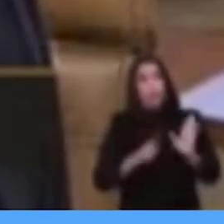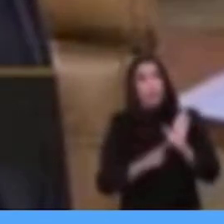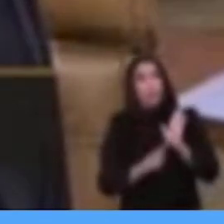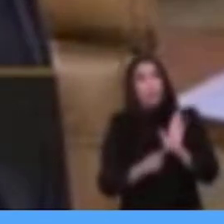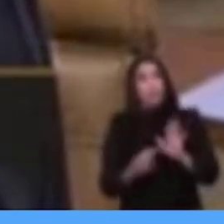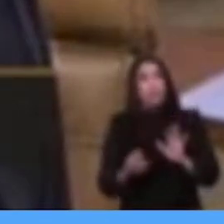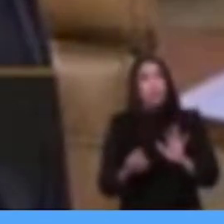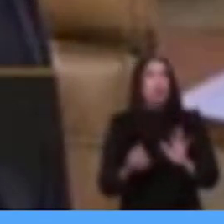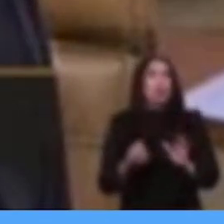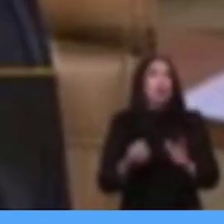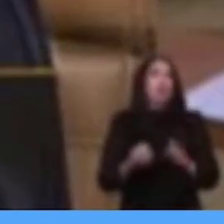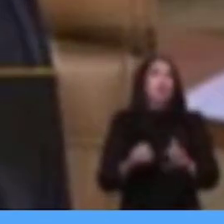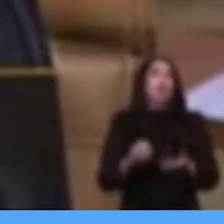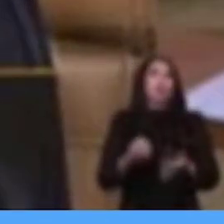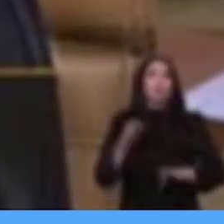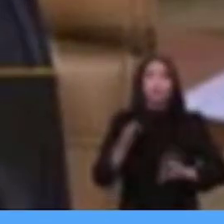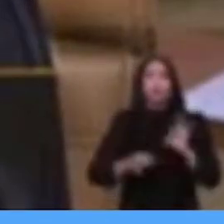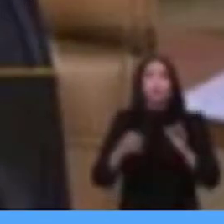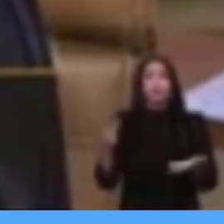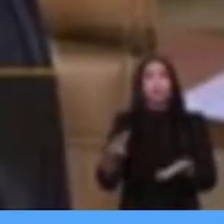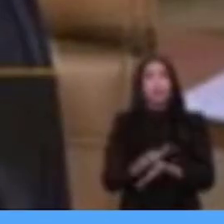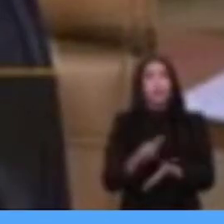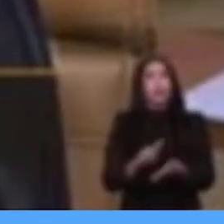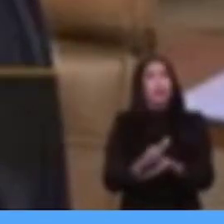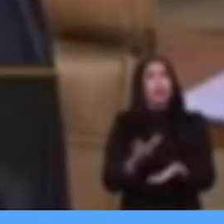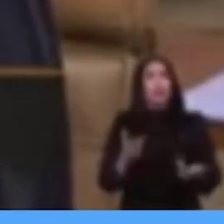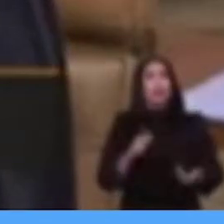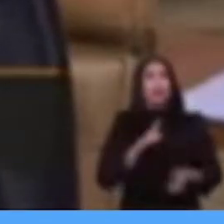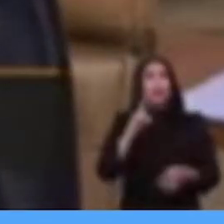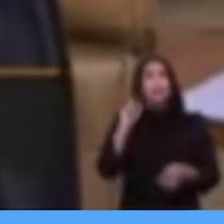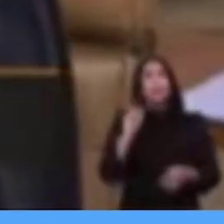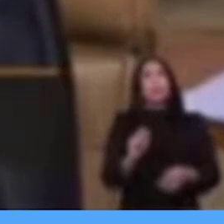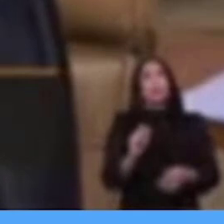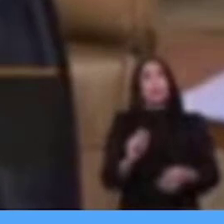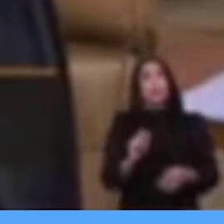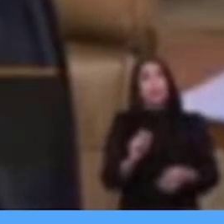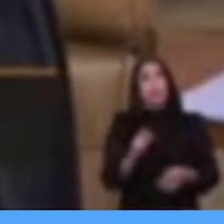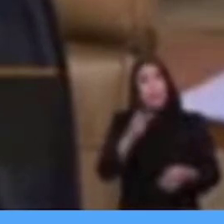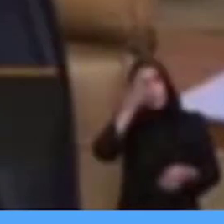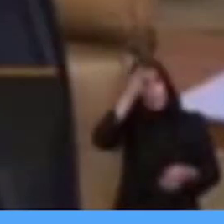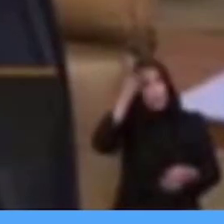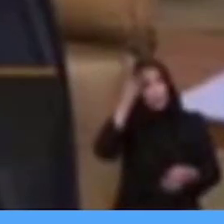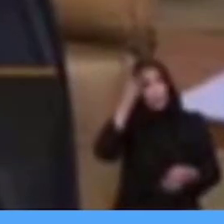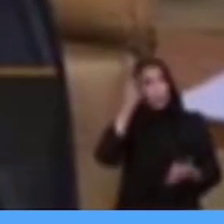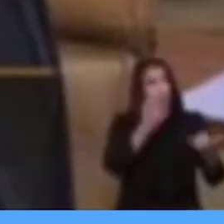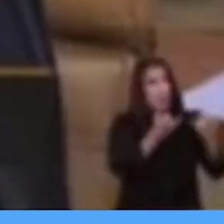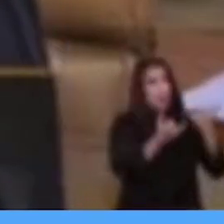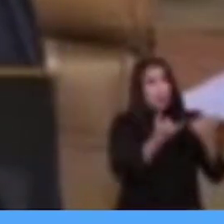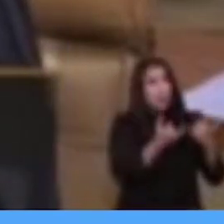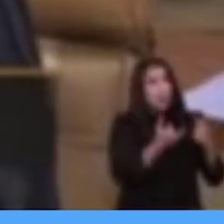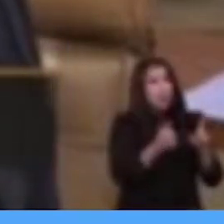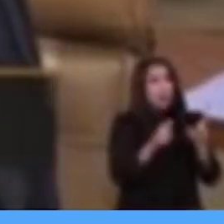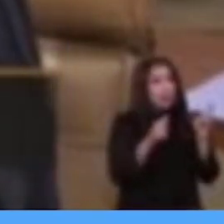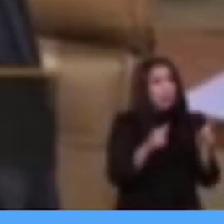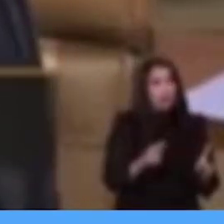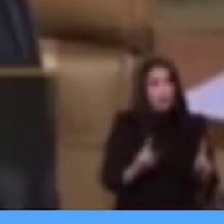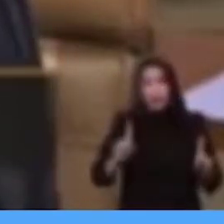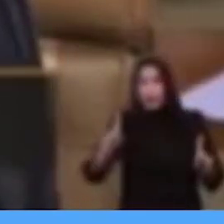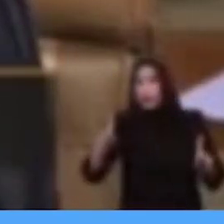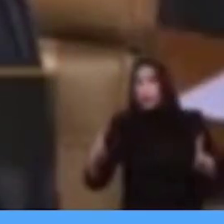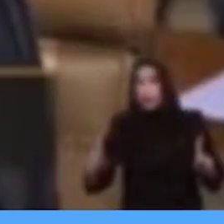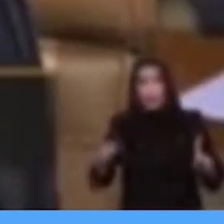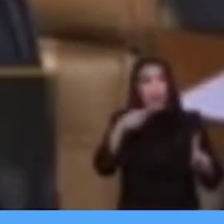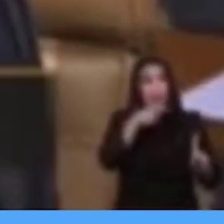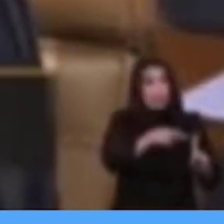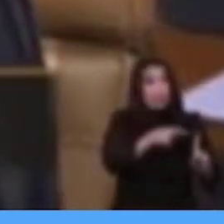caracterizando inúmeras injustiças, porque pessoas em situações absolutamente idênticas são consideradas, ora,